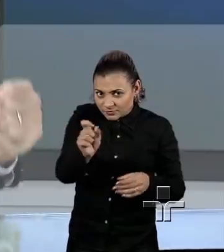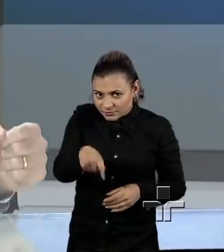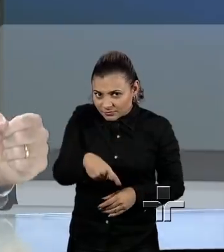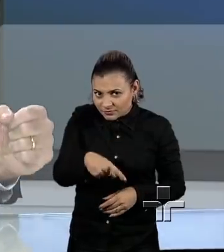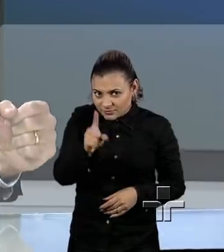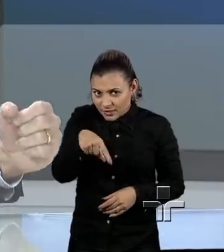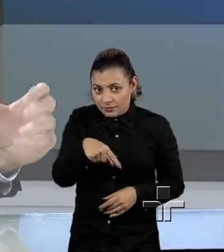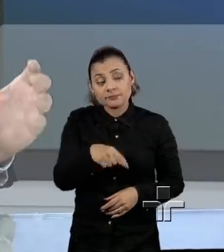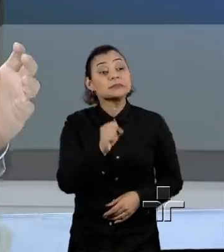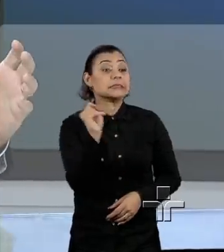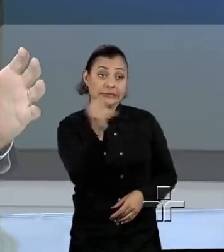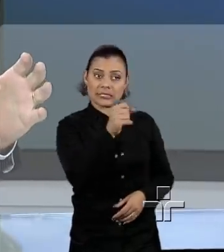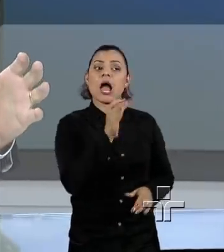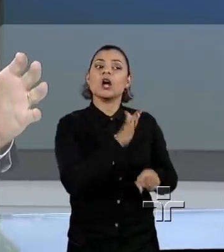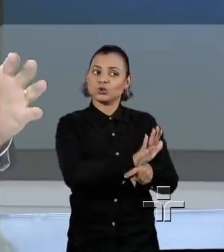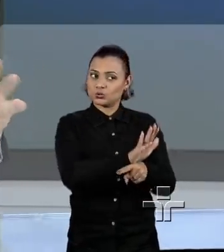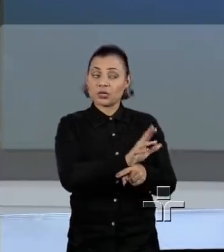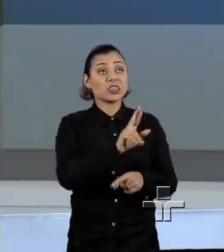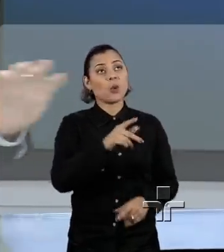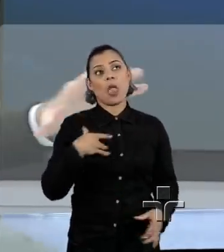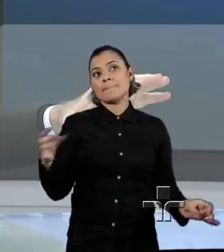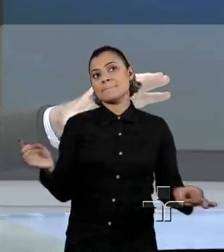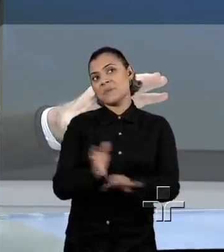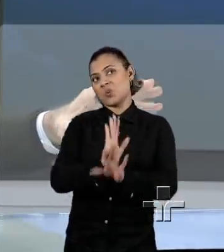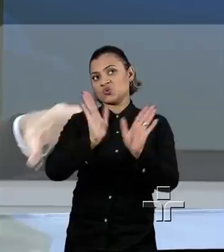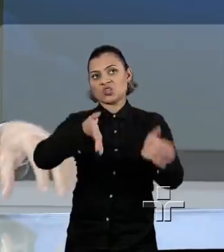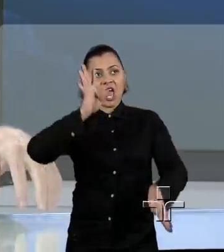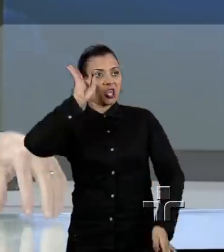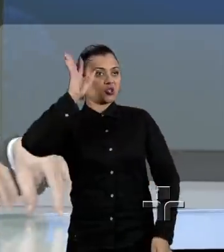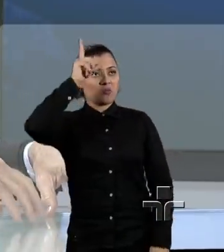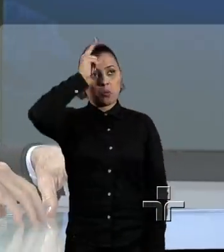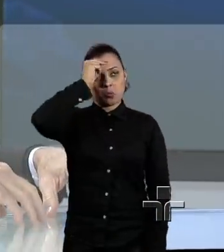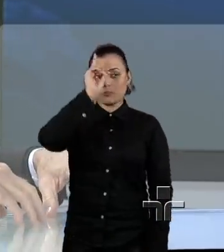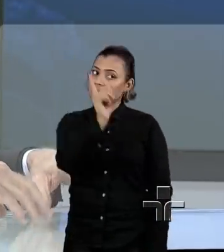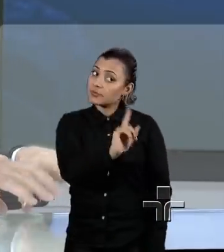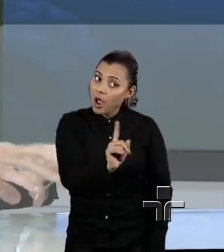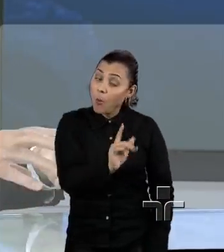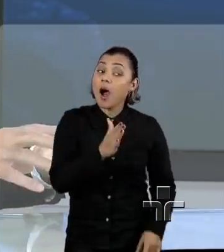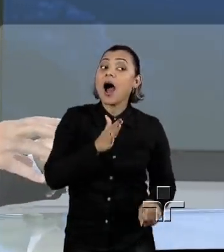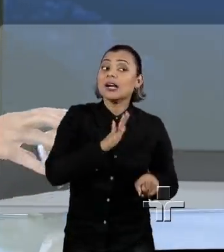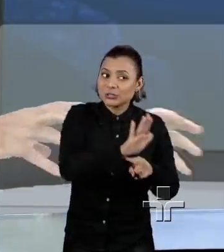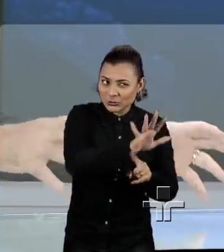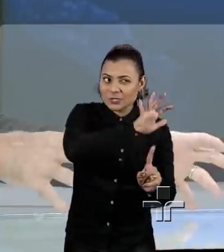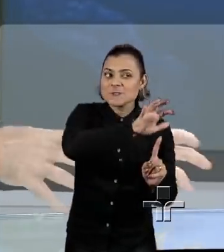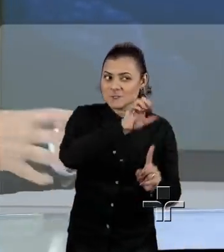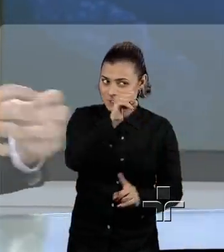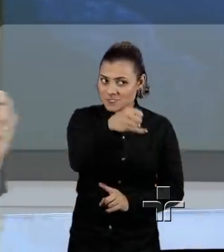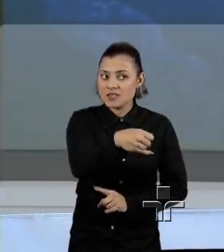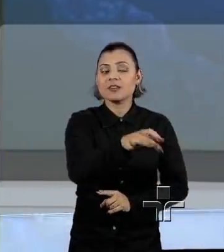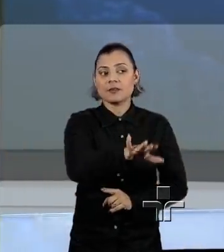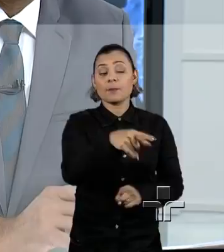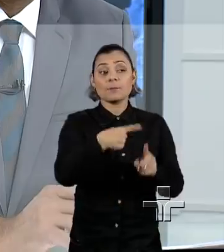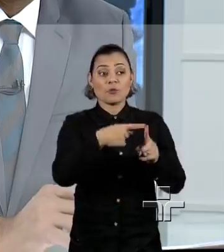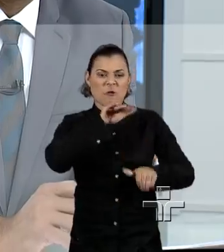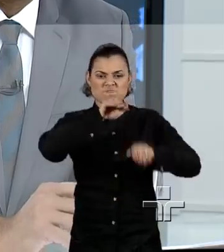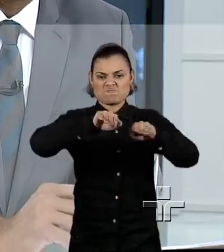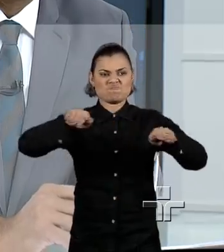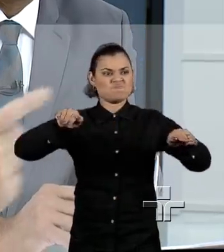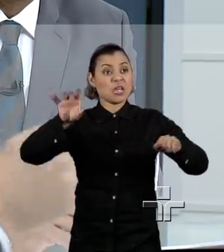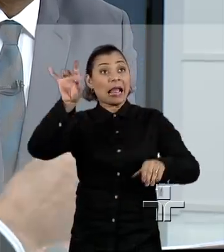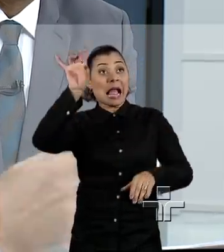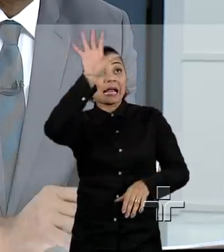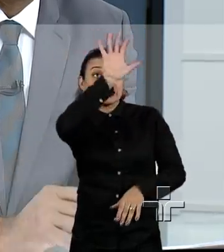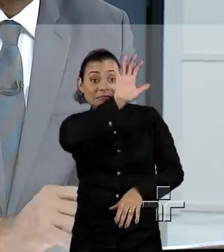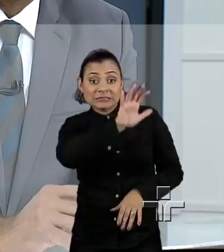acho que ajuda. Não é uma garantia de que agora resolvido, não. Ajuda, sem dúvida nenhuma, eles vão chamar as bancadas em cada estado.